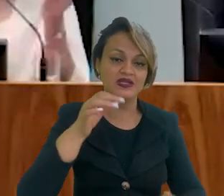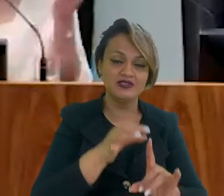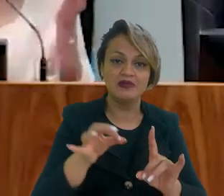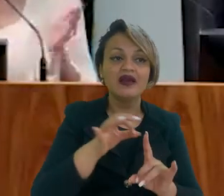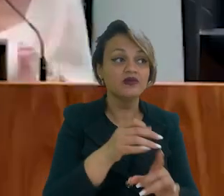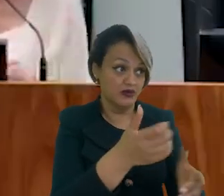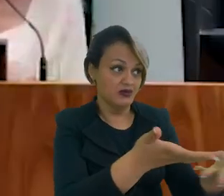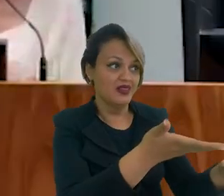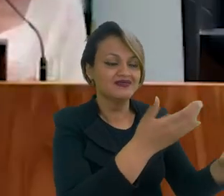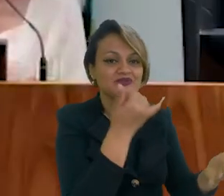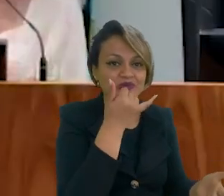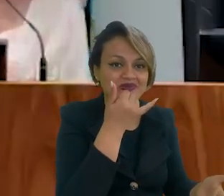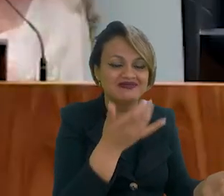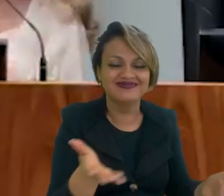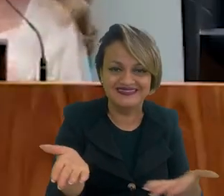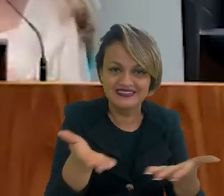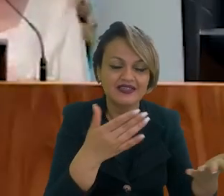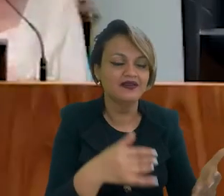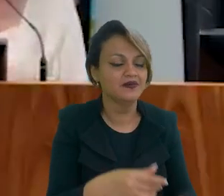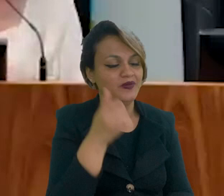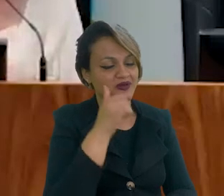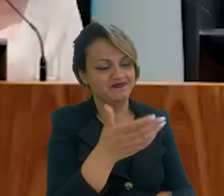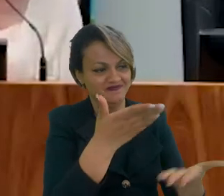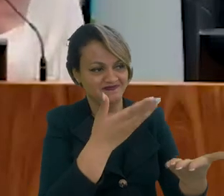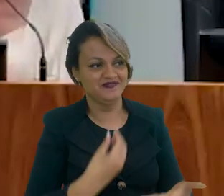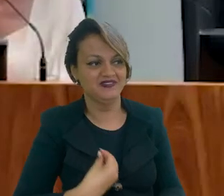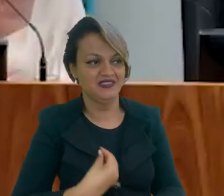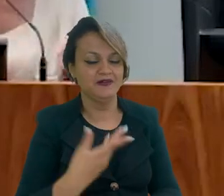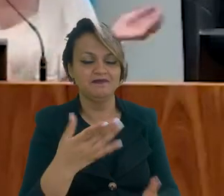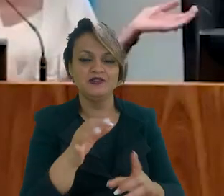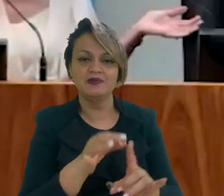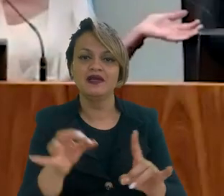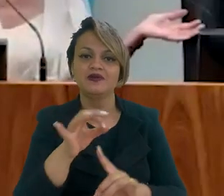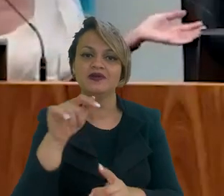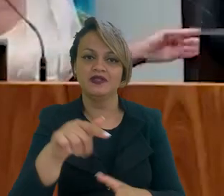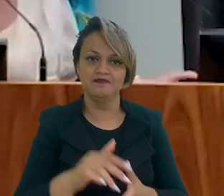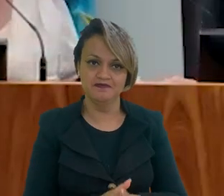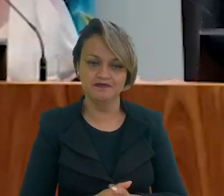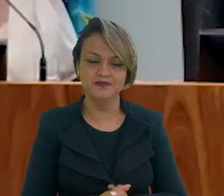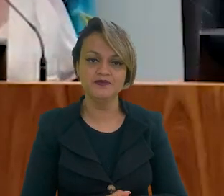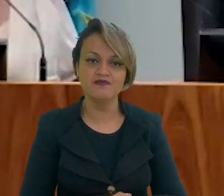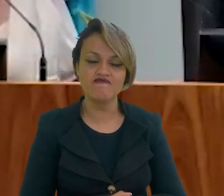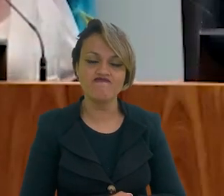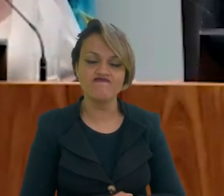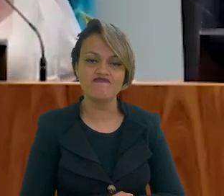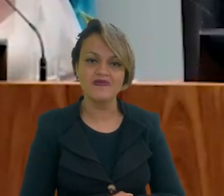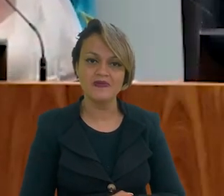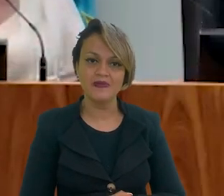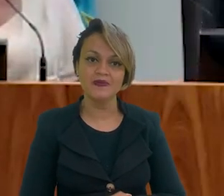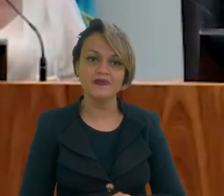para anunciar a nossa presidente a Desembargador lógico desculpa não reparei